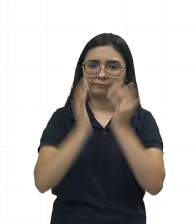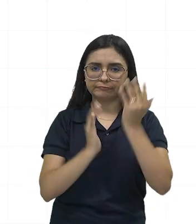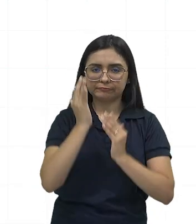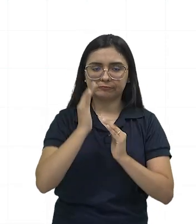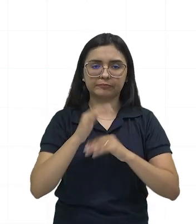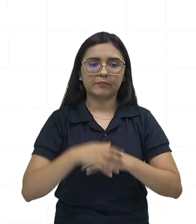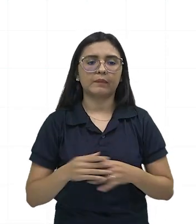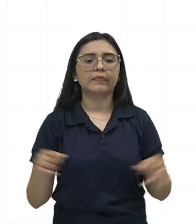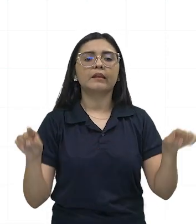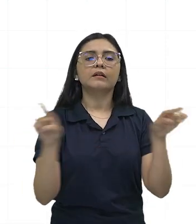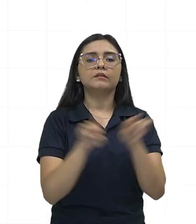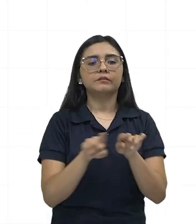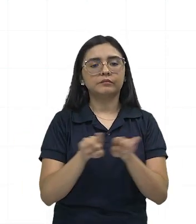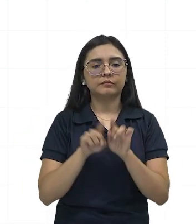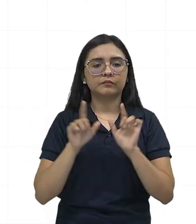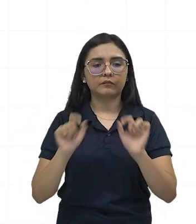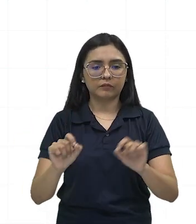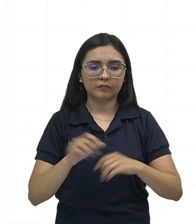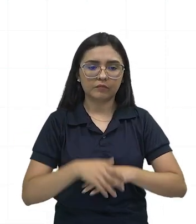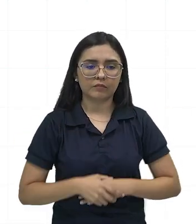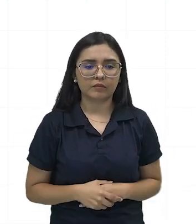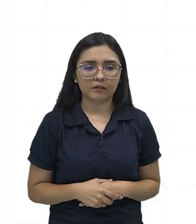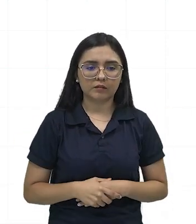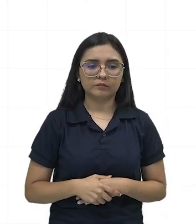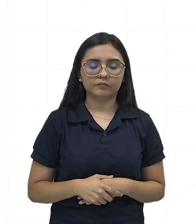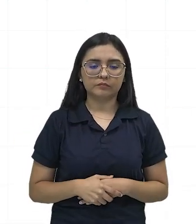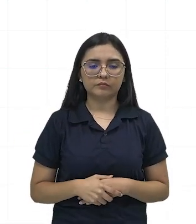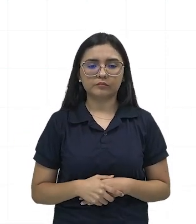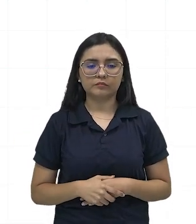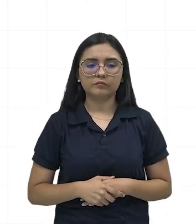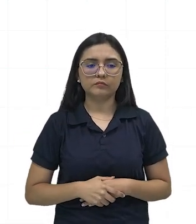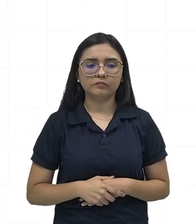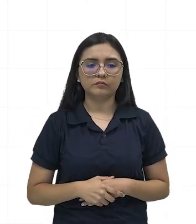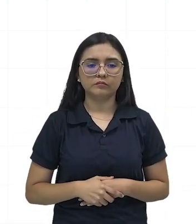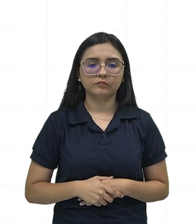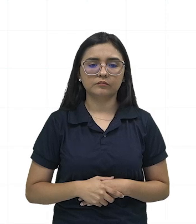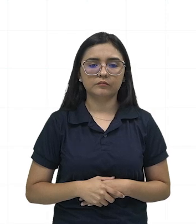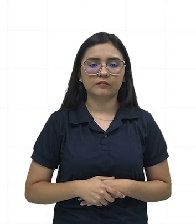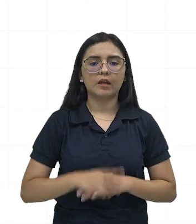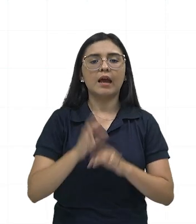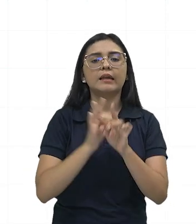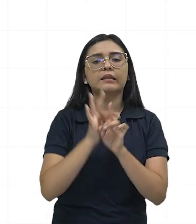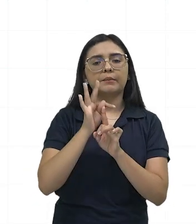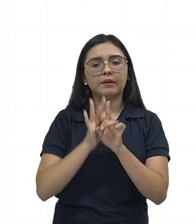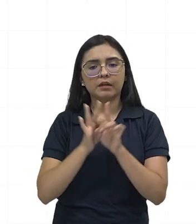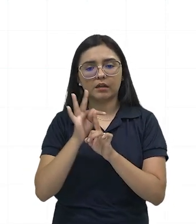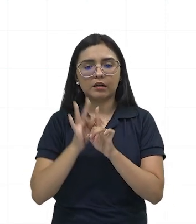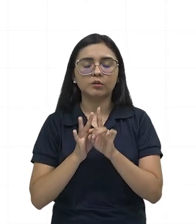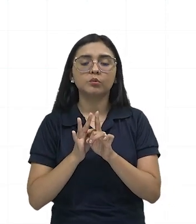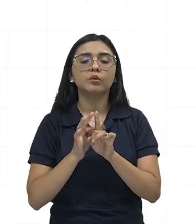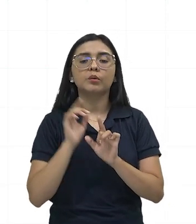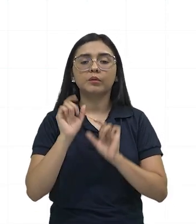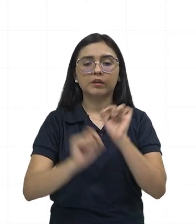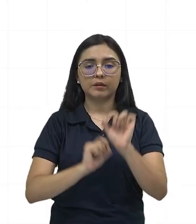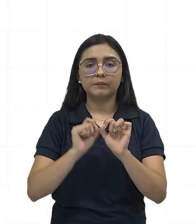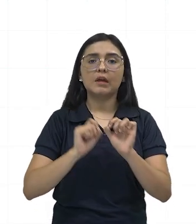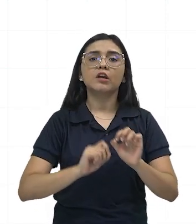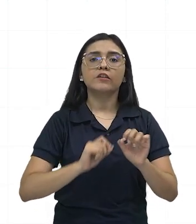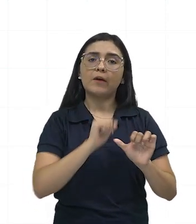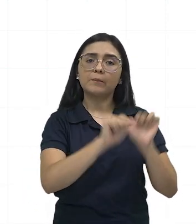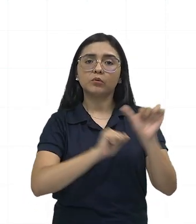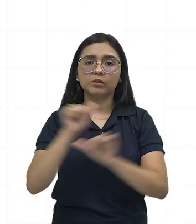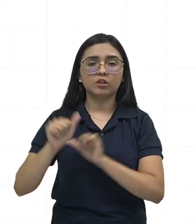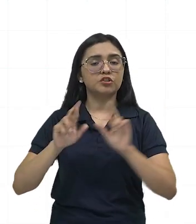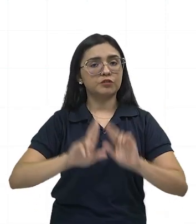A amplitude térmica sazonal, lembrando que a amplitude térmica, ela é a diferença de